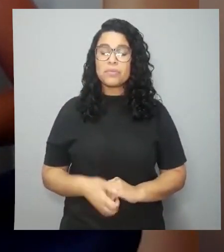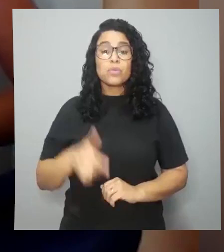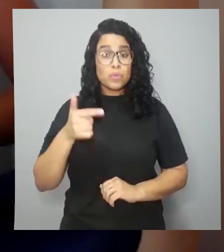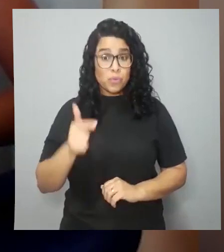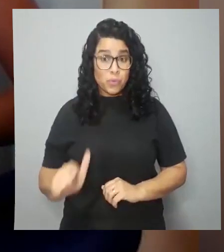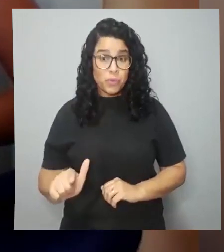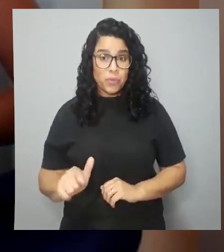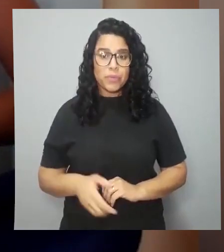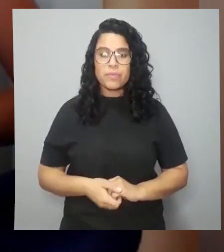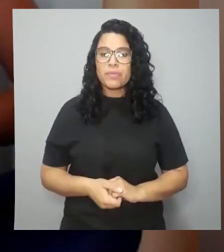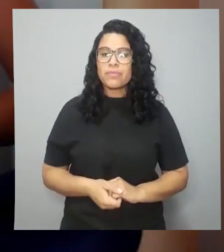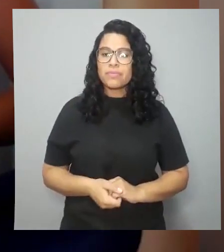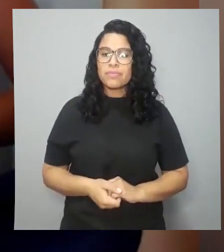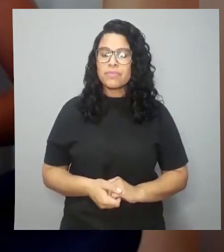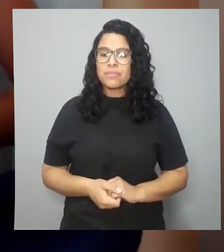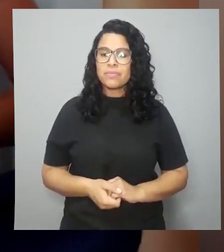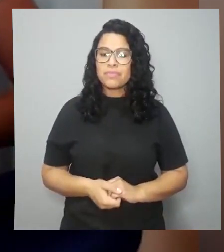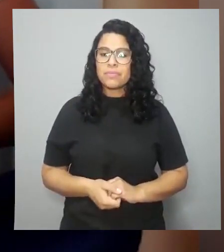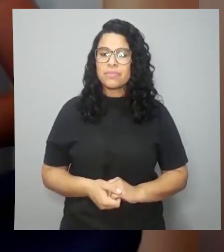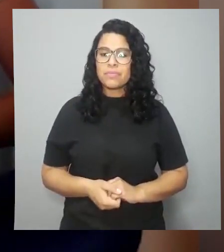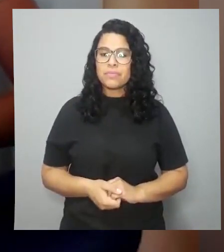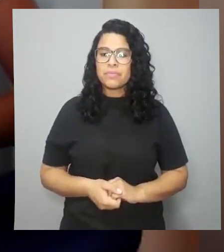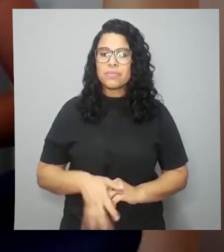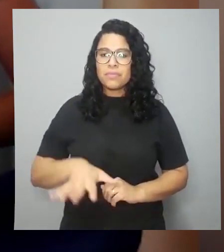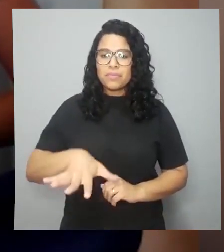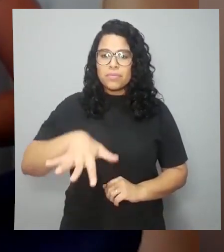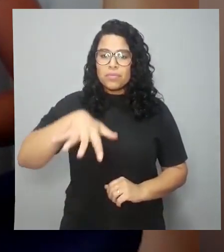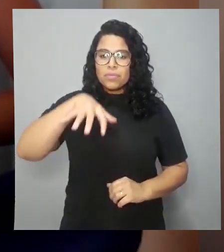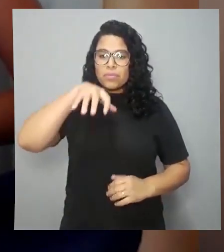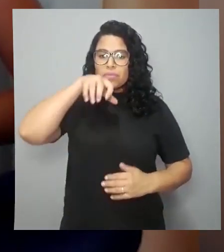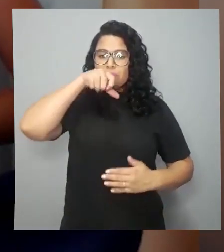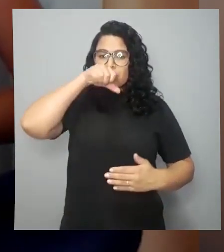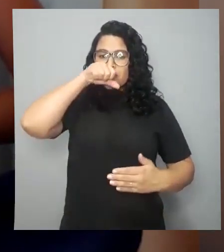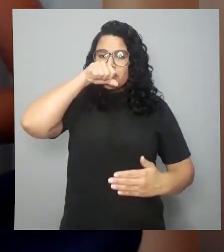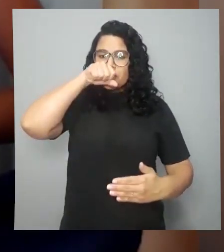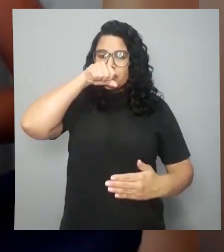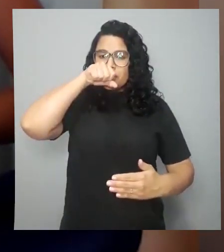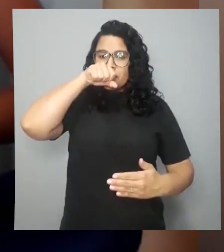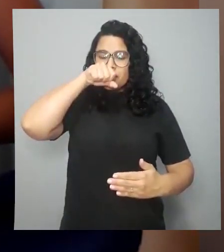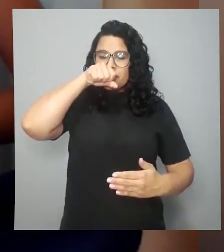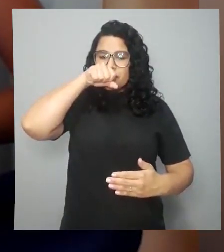De novo. Faz o barrigão e puxa o ar.